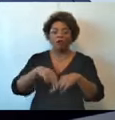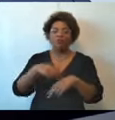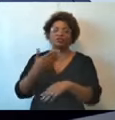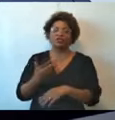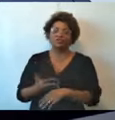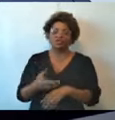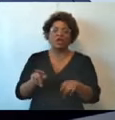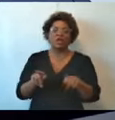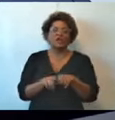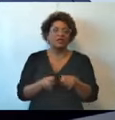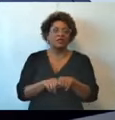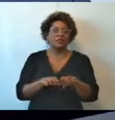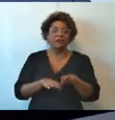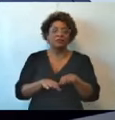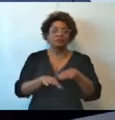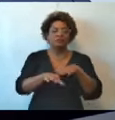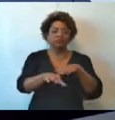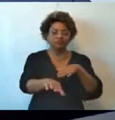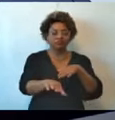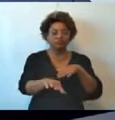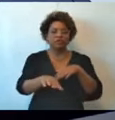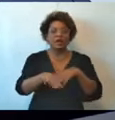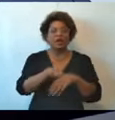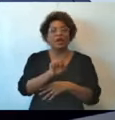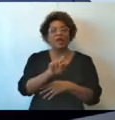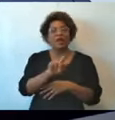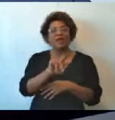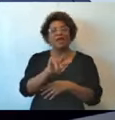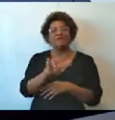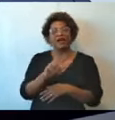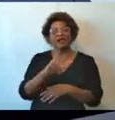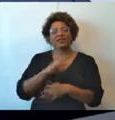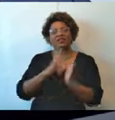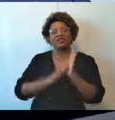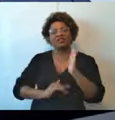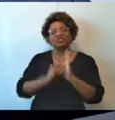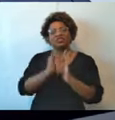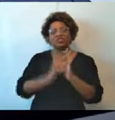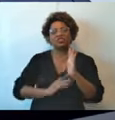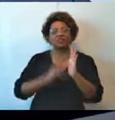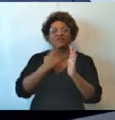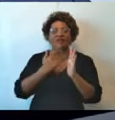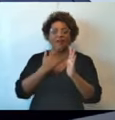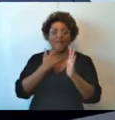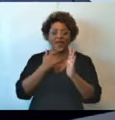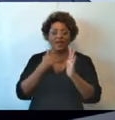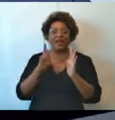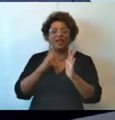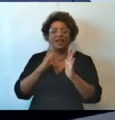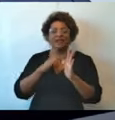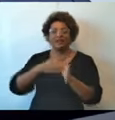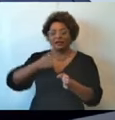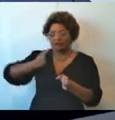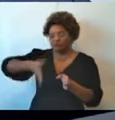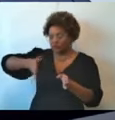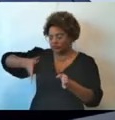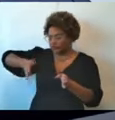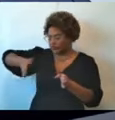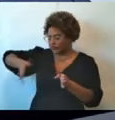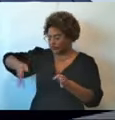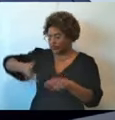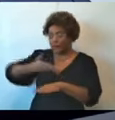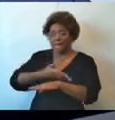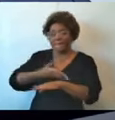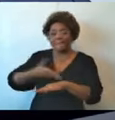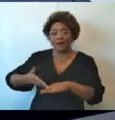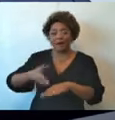né, onde tem que a tinta ela é vermelha e tem a faixa de pedestres na cor branca, naturalmente ali, também é um outro problema. Eu